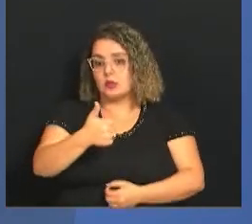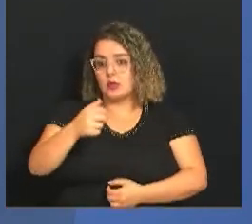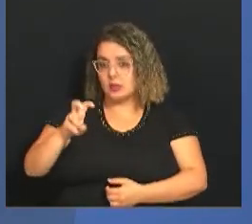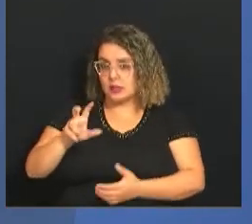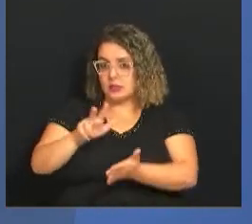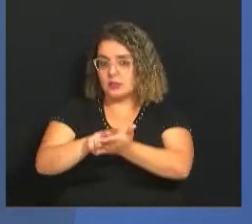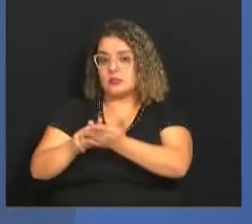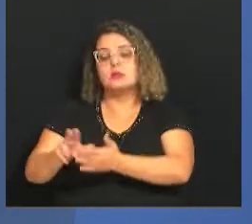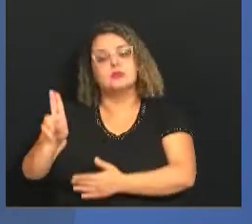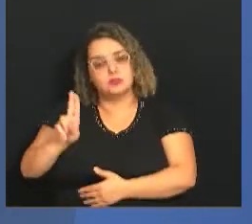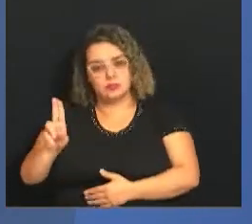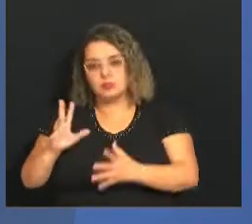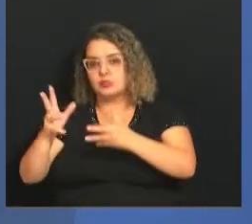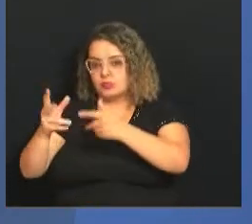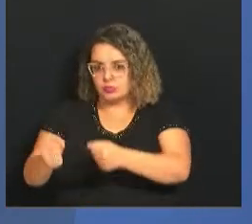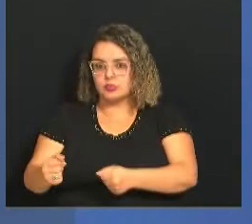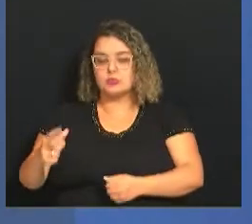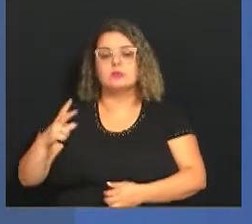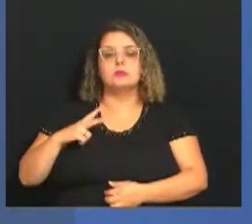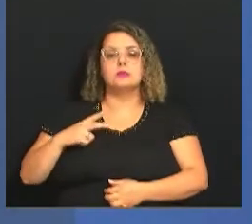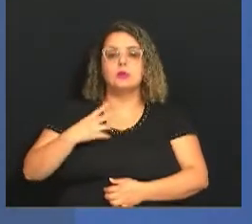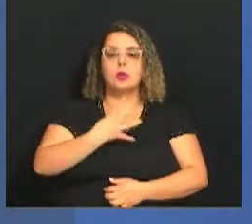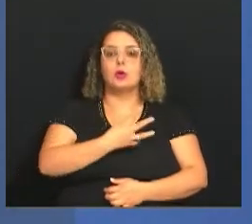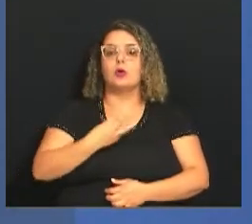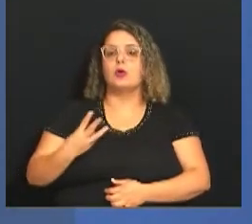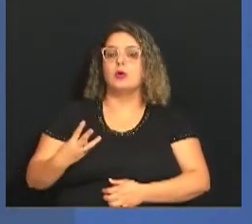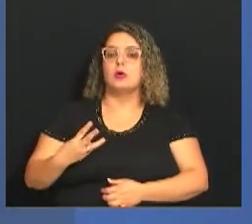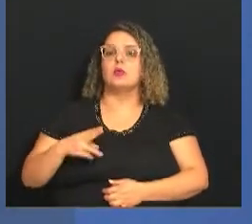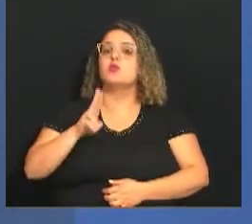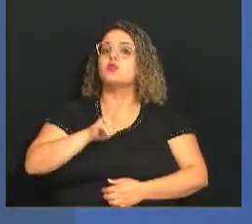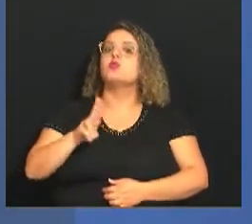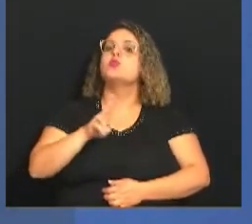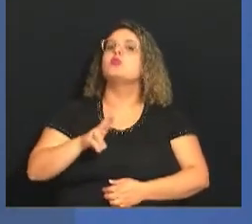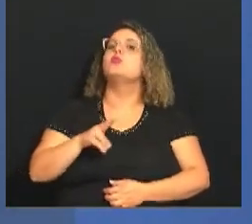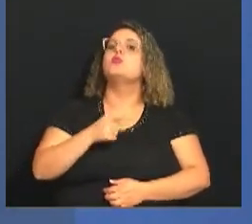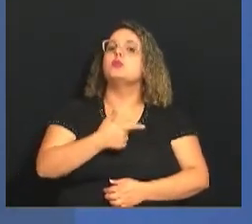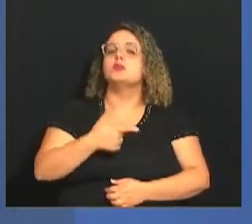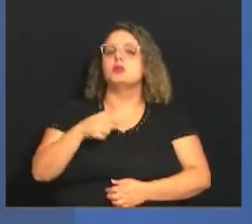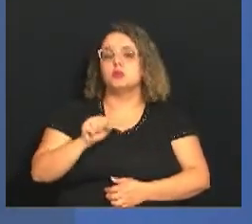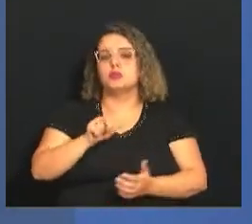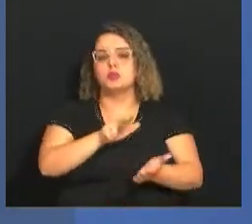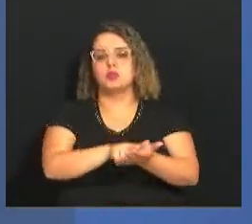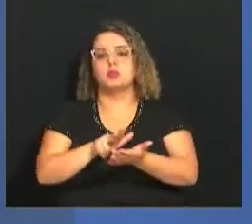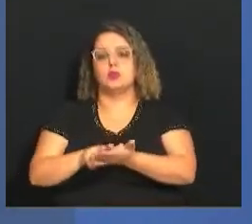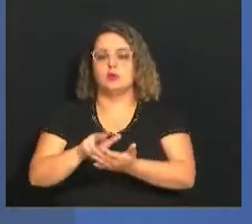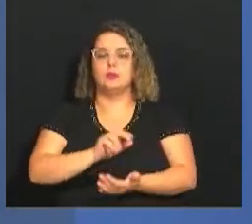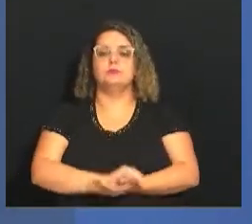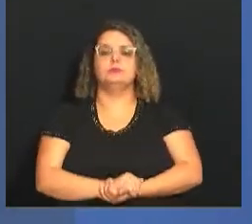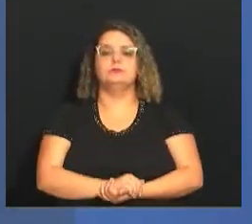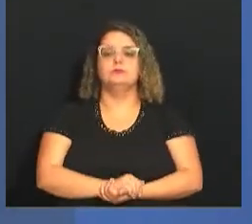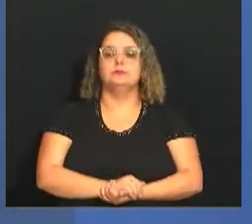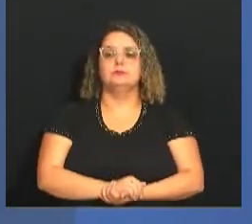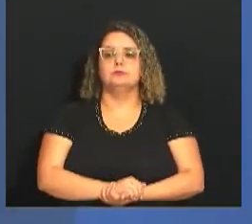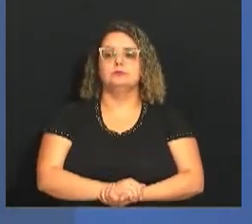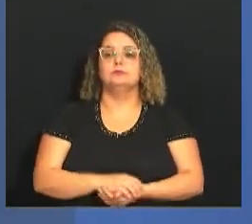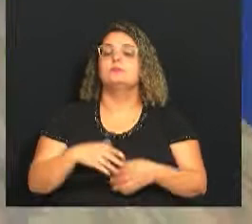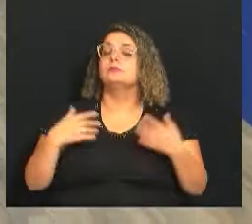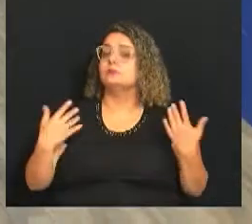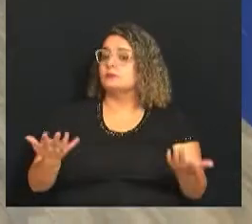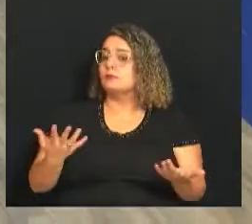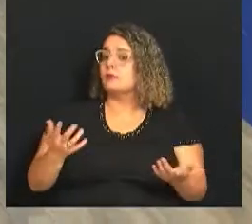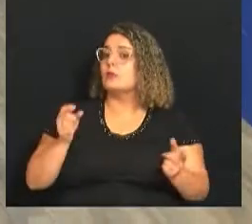e na rede particular, 43, dos quais 28 estão ocupados. Agora, Mirna Abreu, para quem está